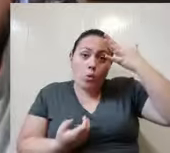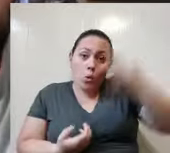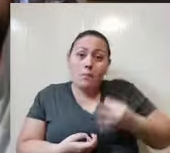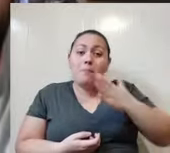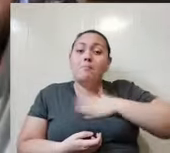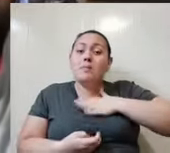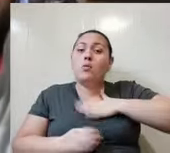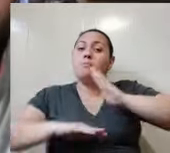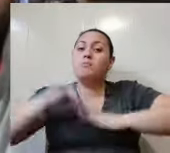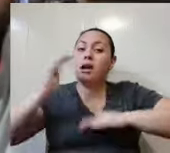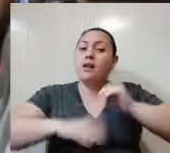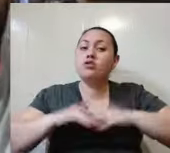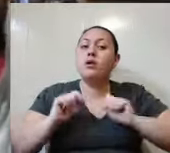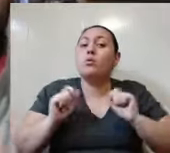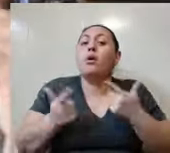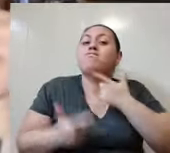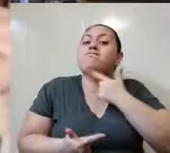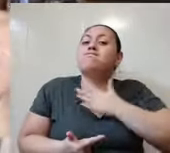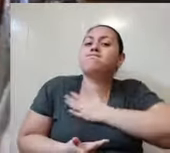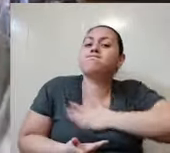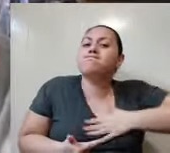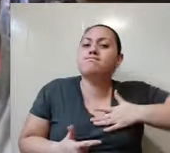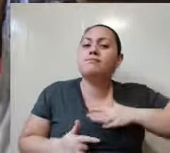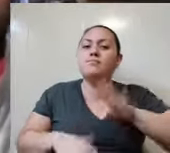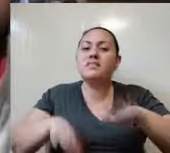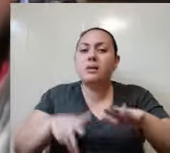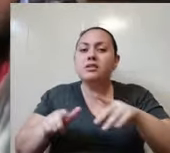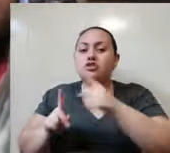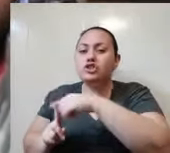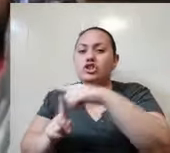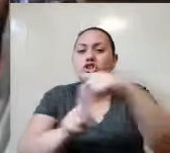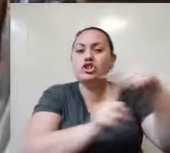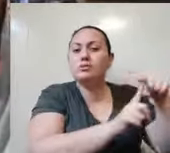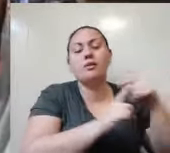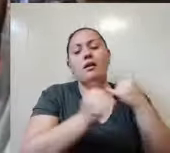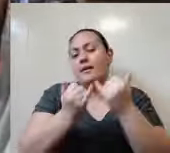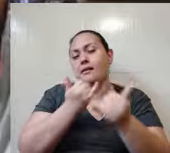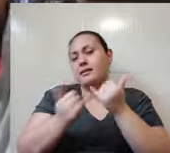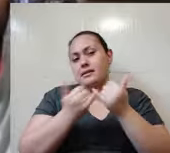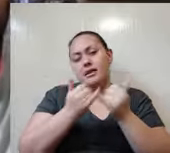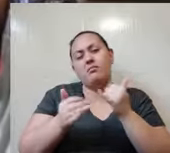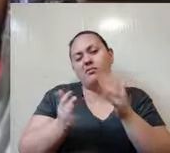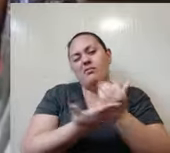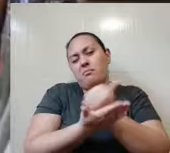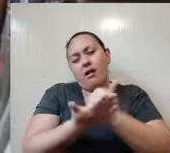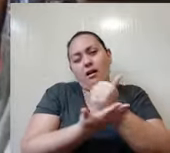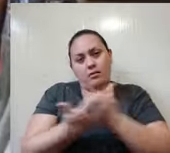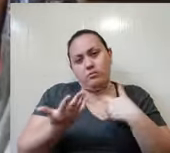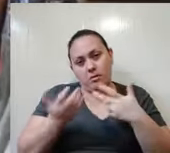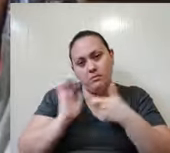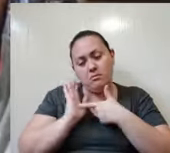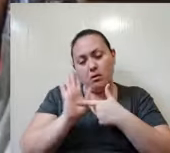que eu sou com determinado elemento, assim. Então, pensando num exemplo raso,